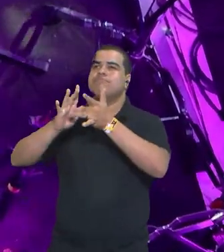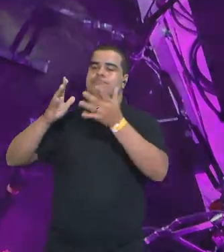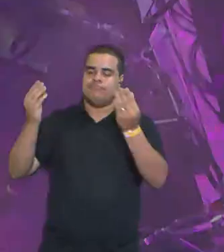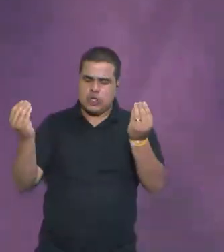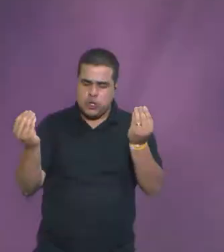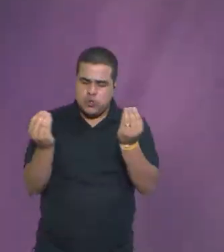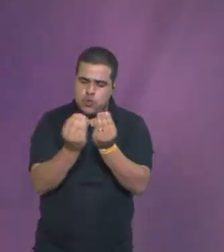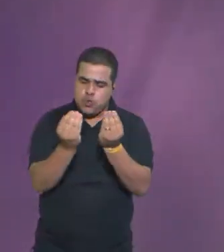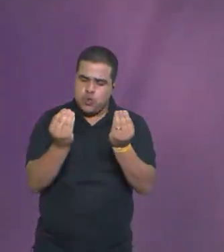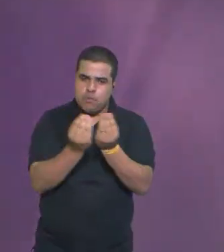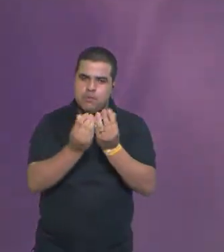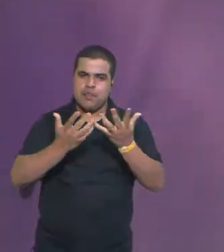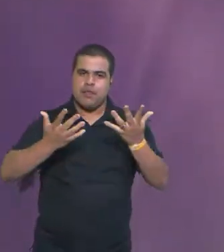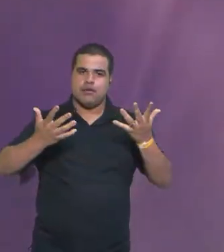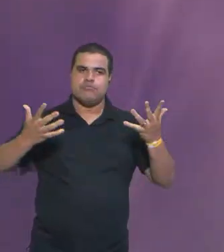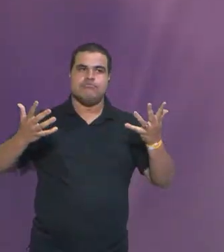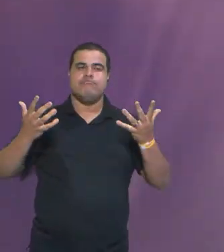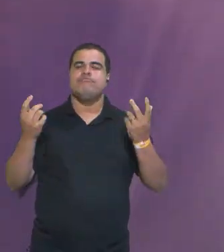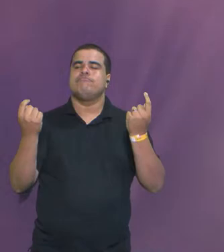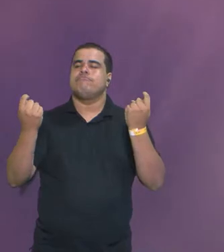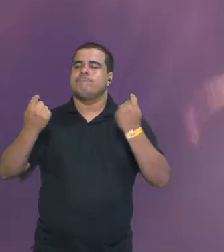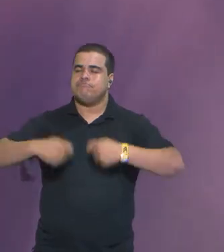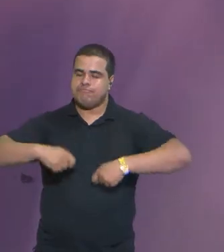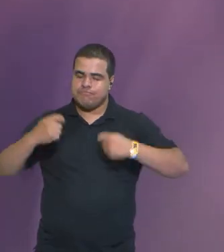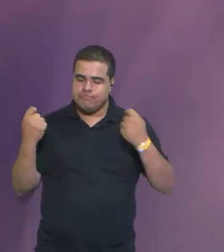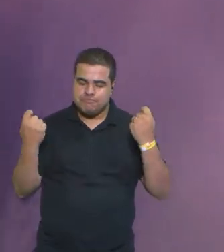mestre eu preciso de